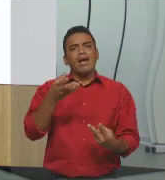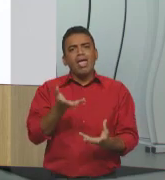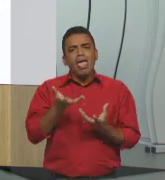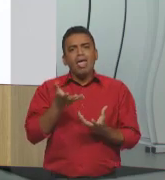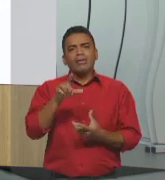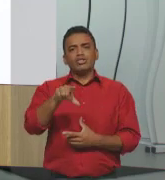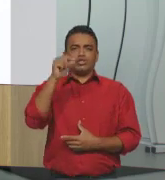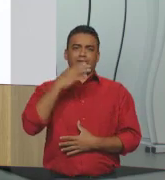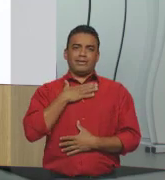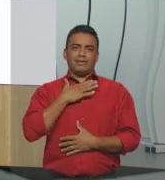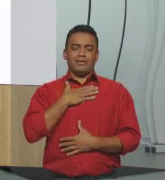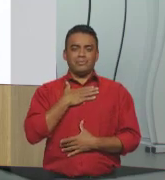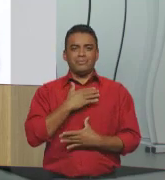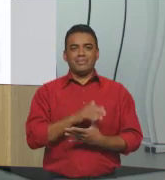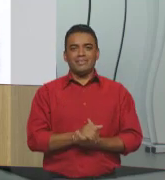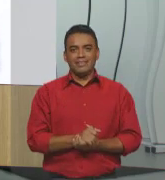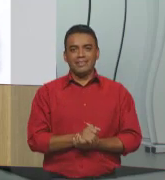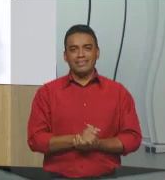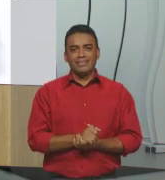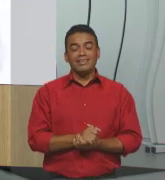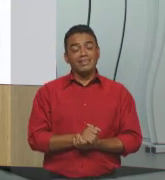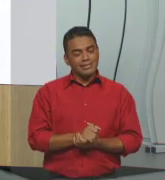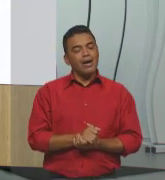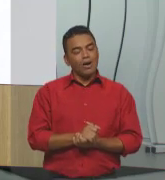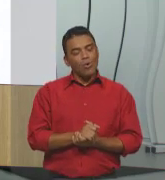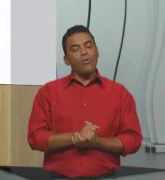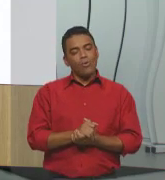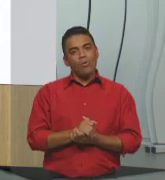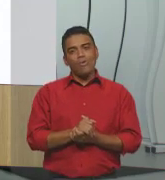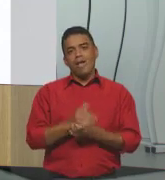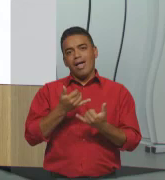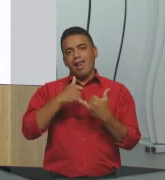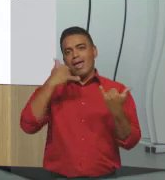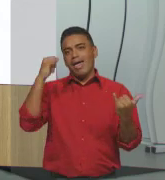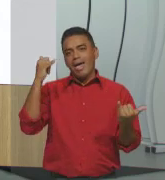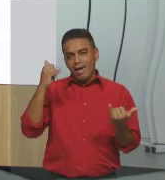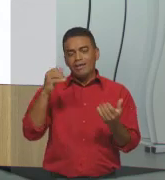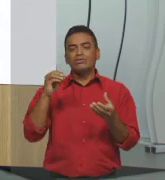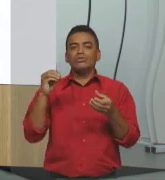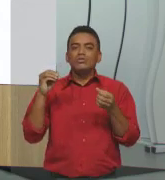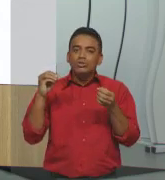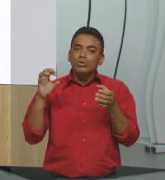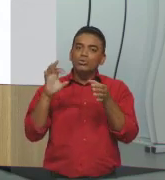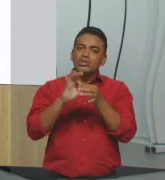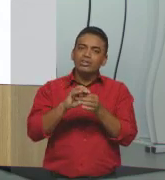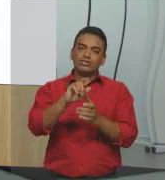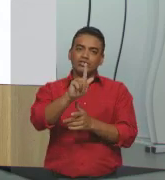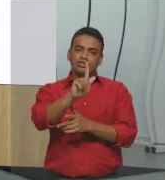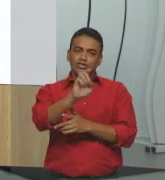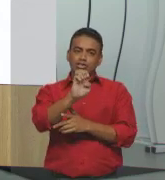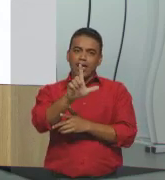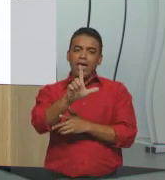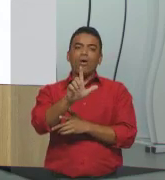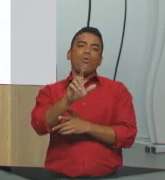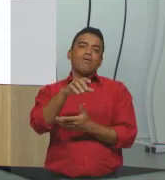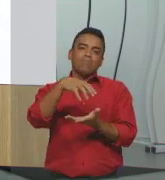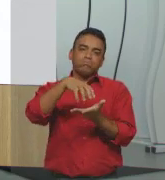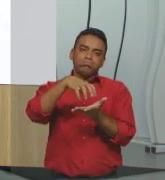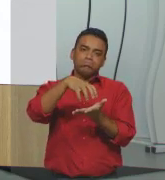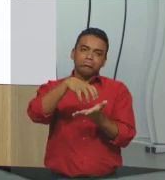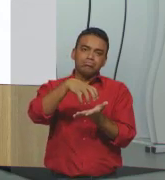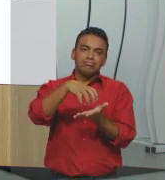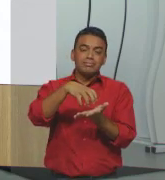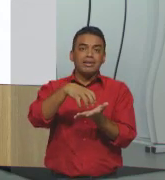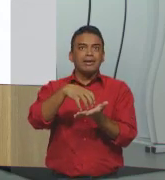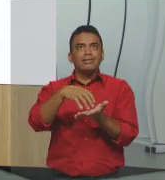queria. Então, isso que é a técnica de eletroforese por gel de agarol. E isso é muito utilizado na hora de teste